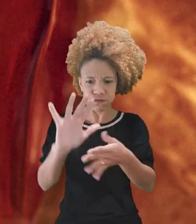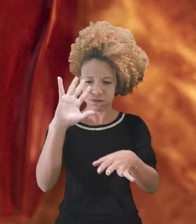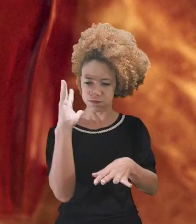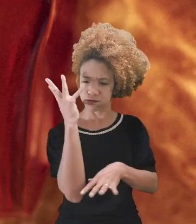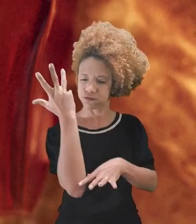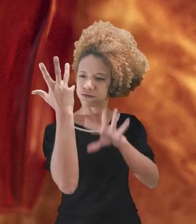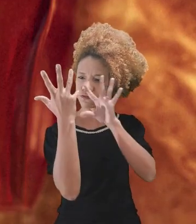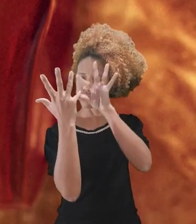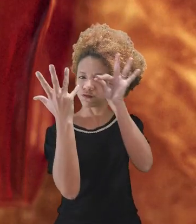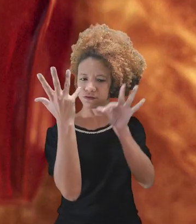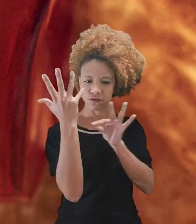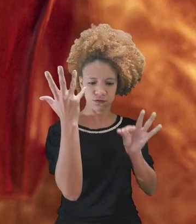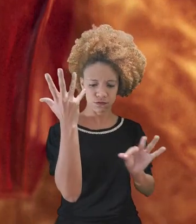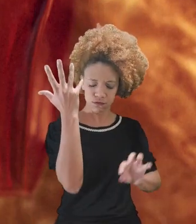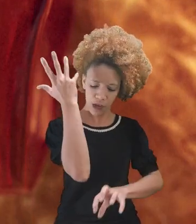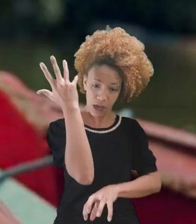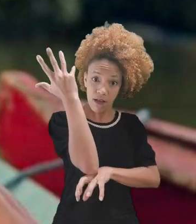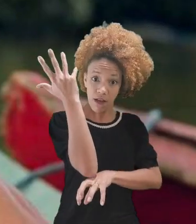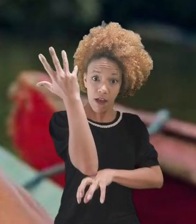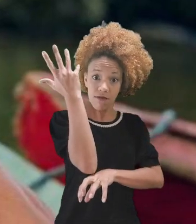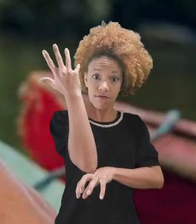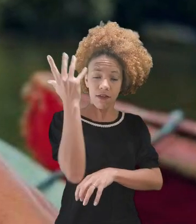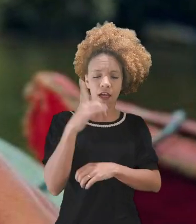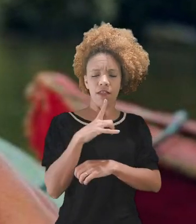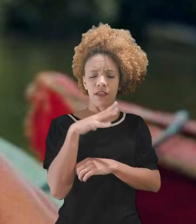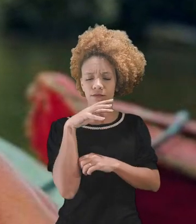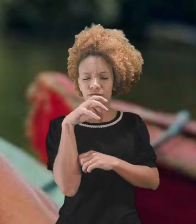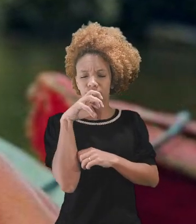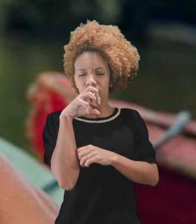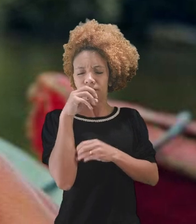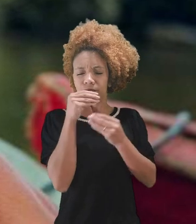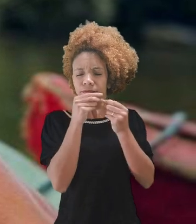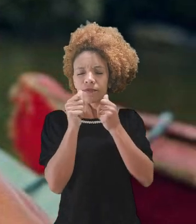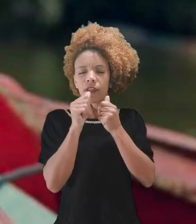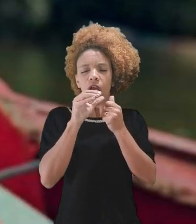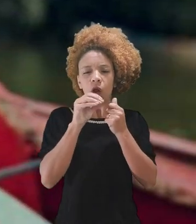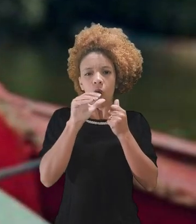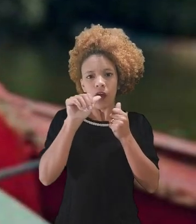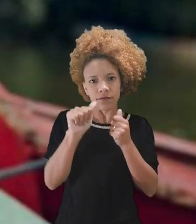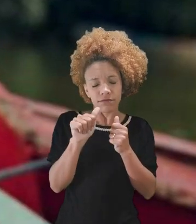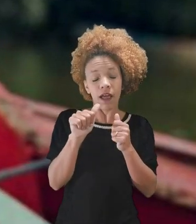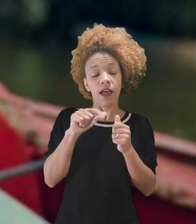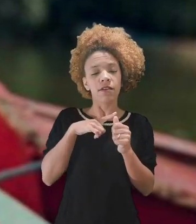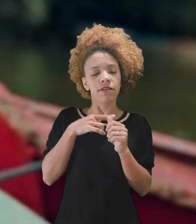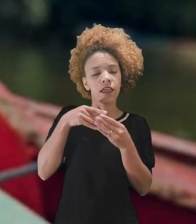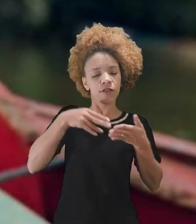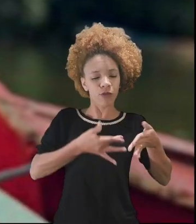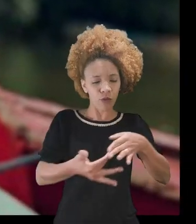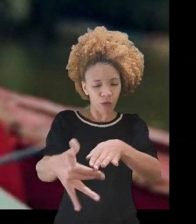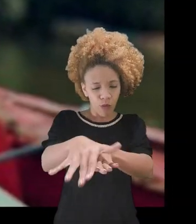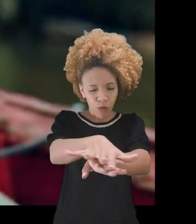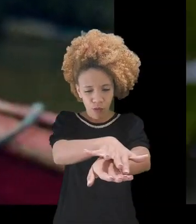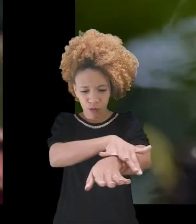madeiras, folhas e raízes. Ele tem fragrância floral aquosa e flui na pele como um rio